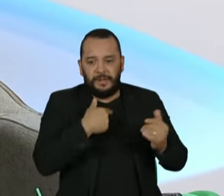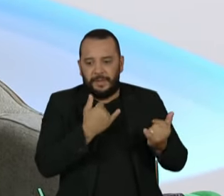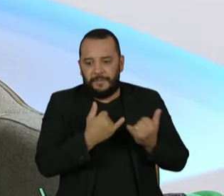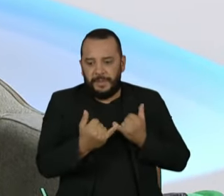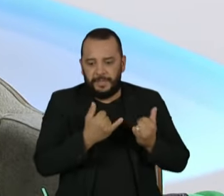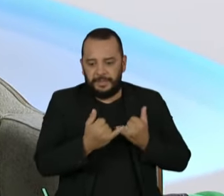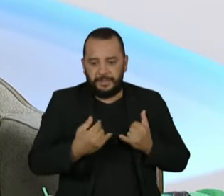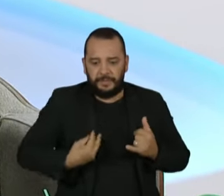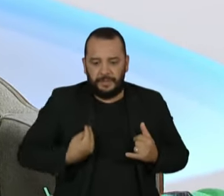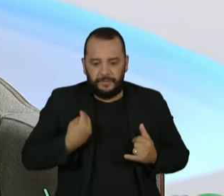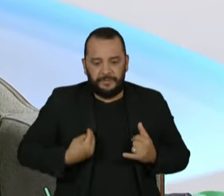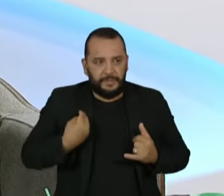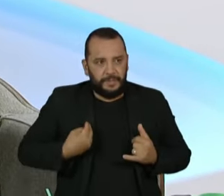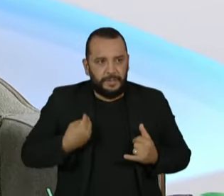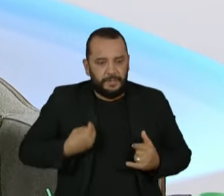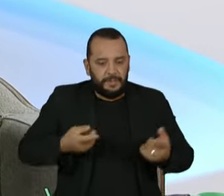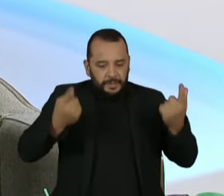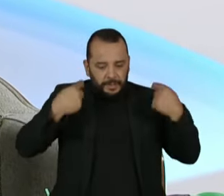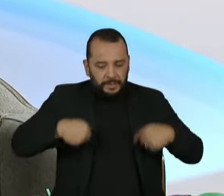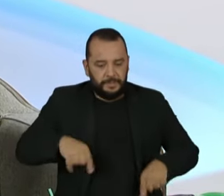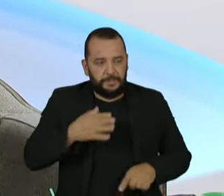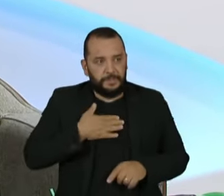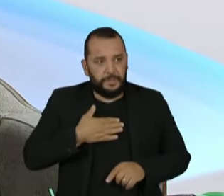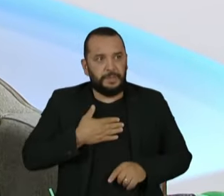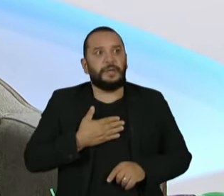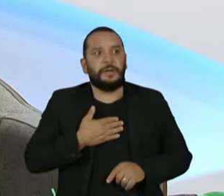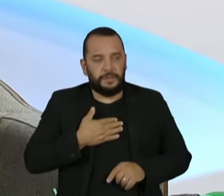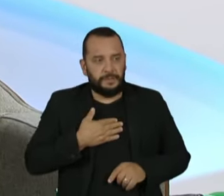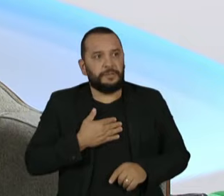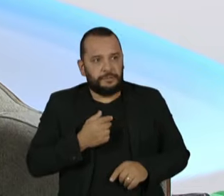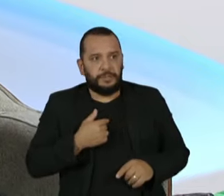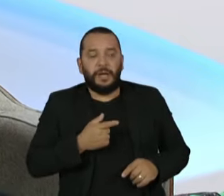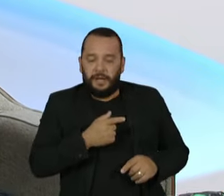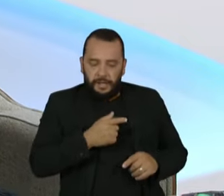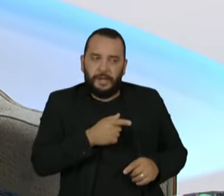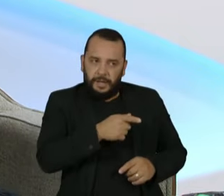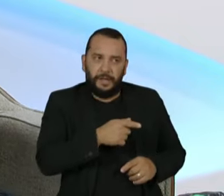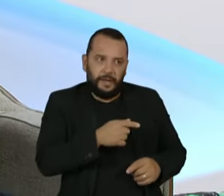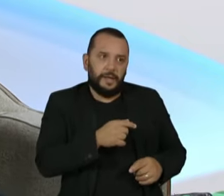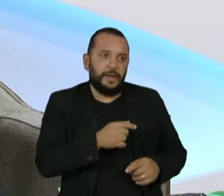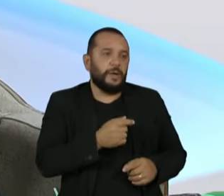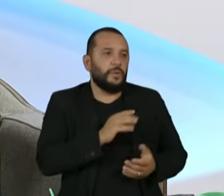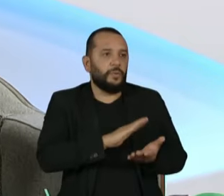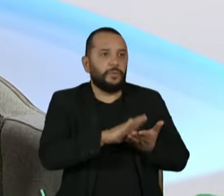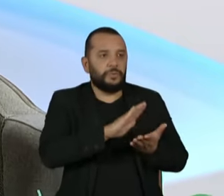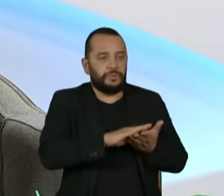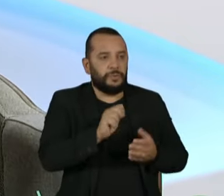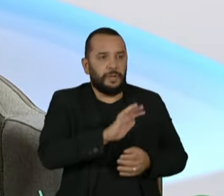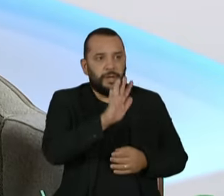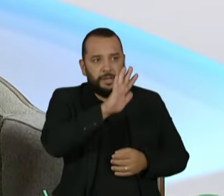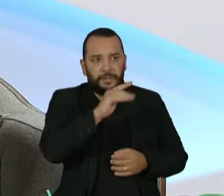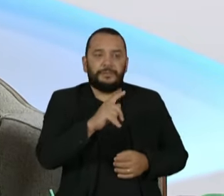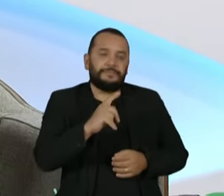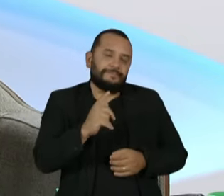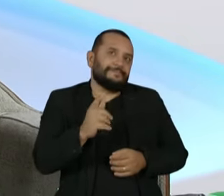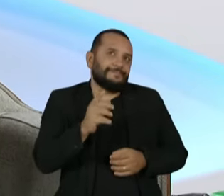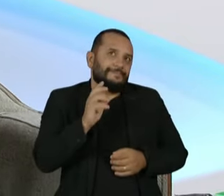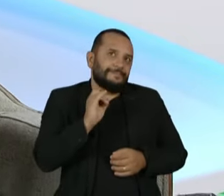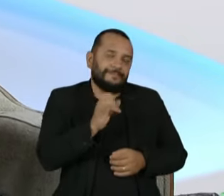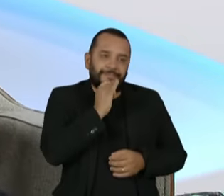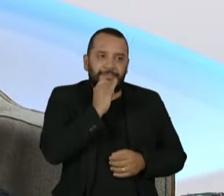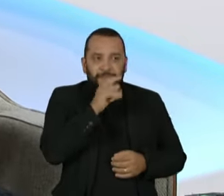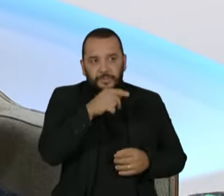a vida concreta física Nossa aqui fora é muito alto então você tem um problema quase que de energia se você tivesse que